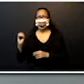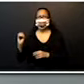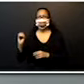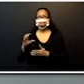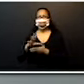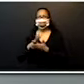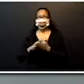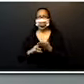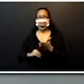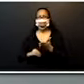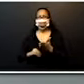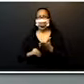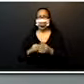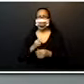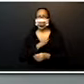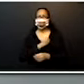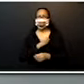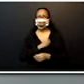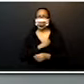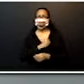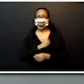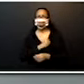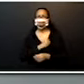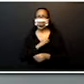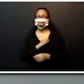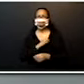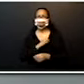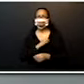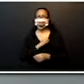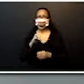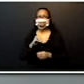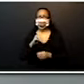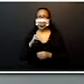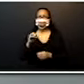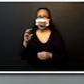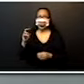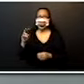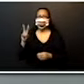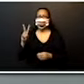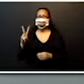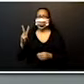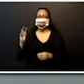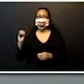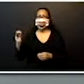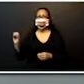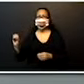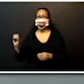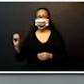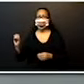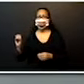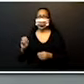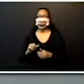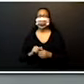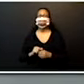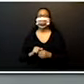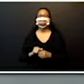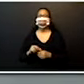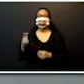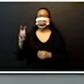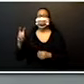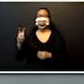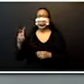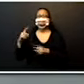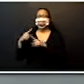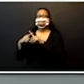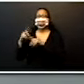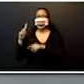e acrescentar os dois zeros aqui, ó. Mais 5 vezes 10, 50.